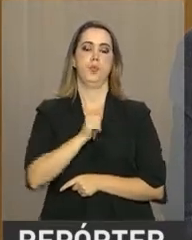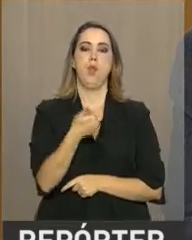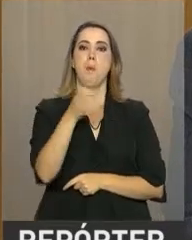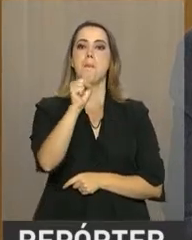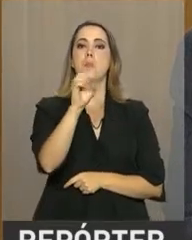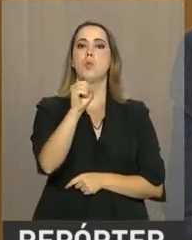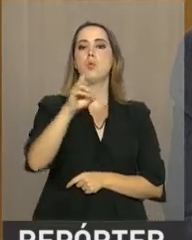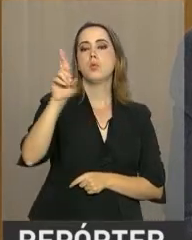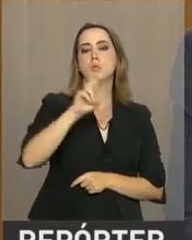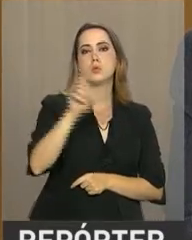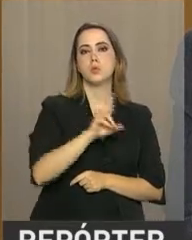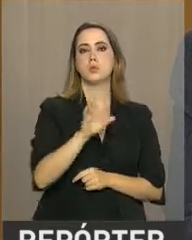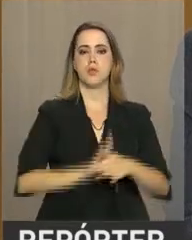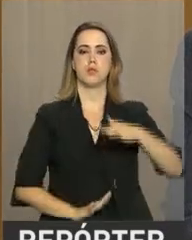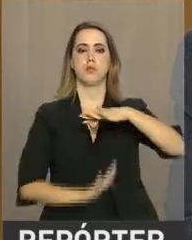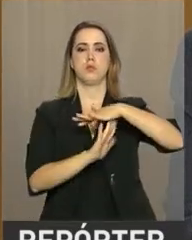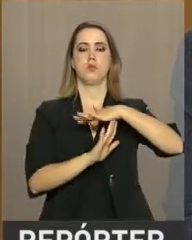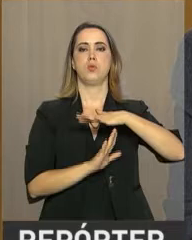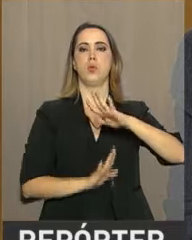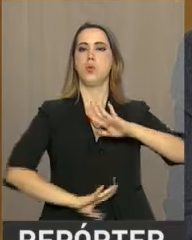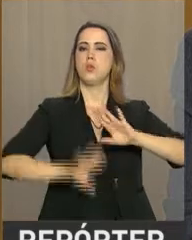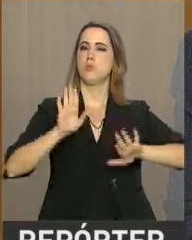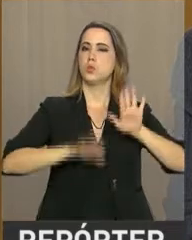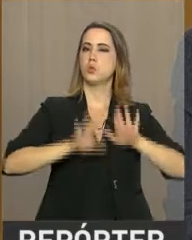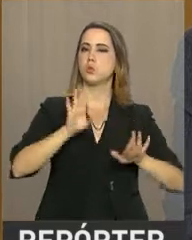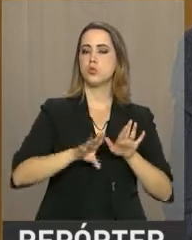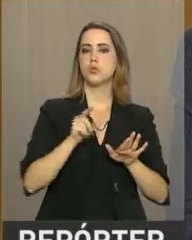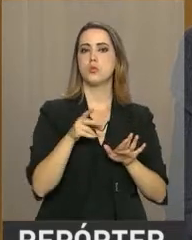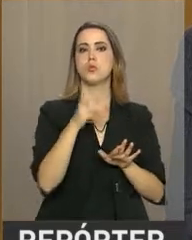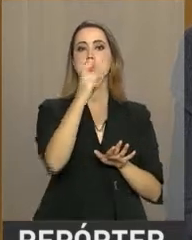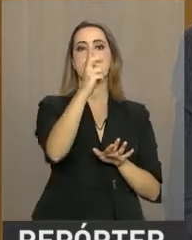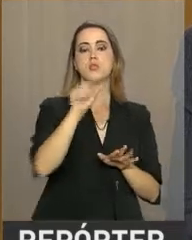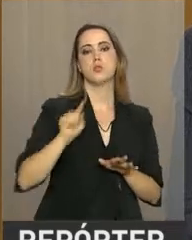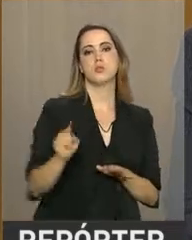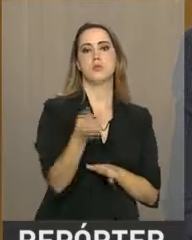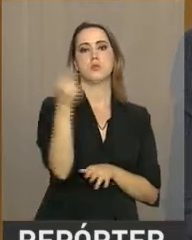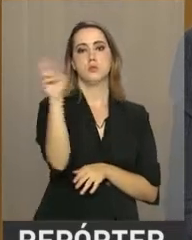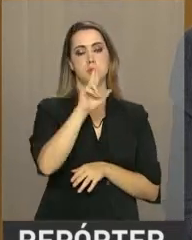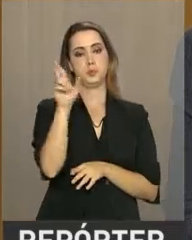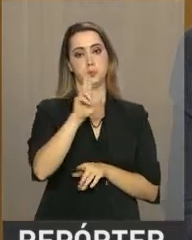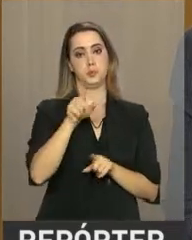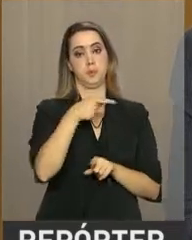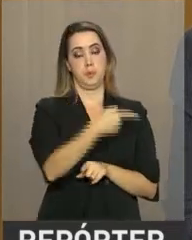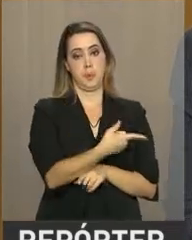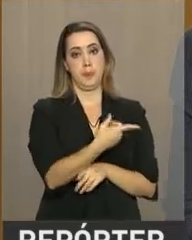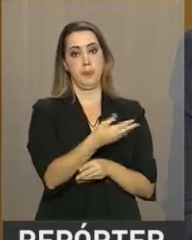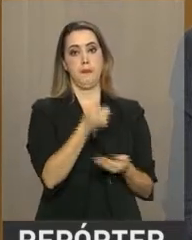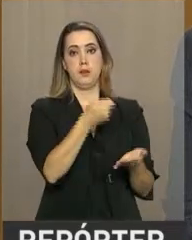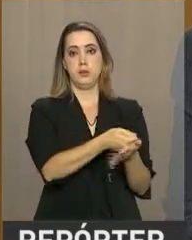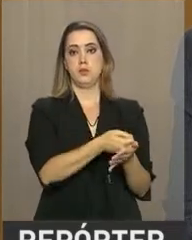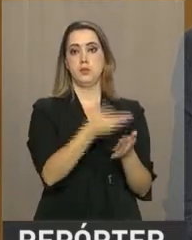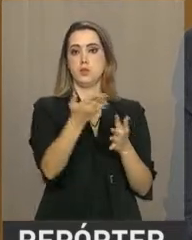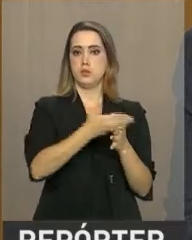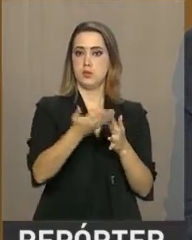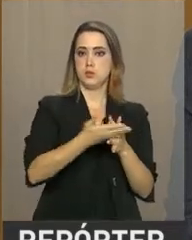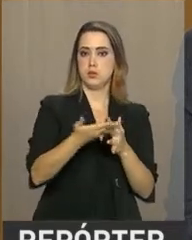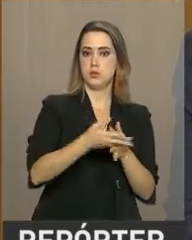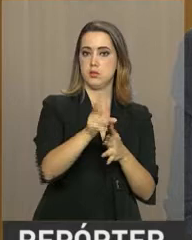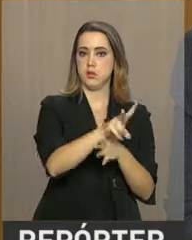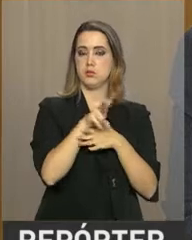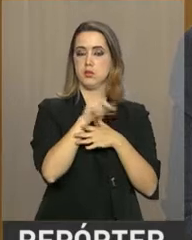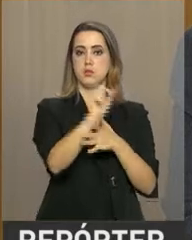com um limite médio de crédito de cinco mil reais e esse financiamento e linhas subsidiadas